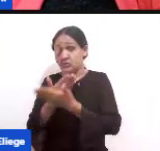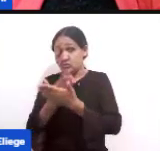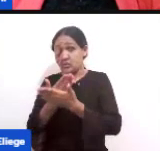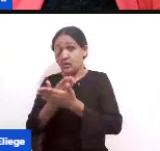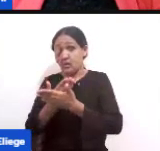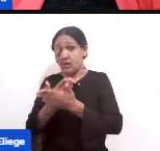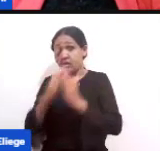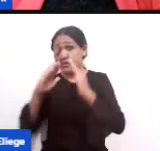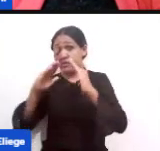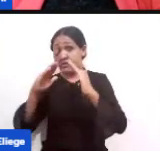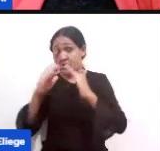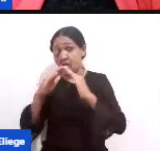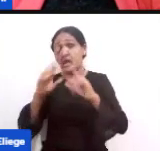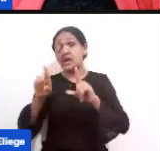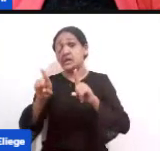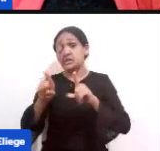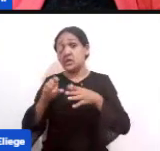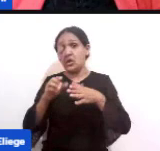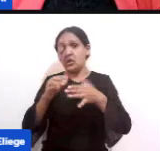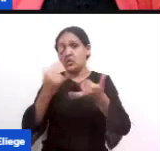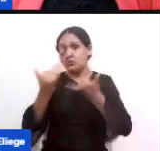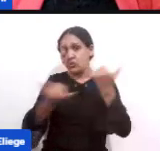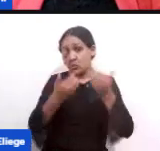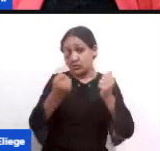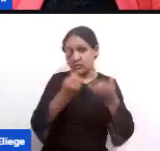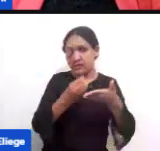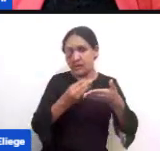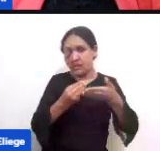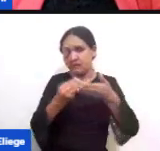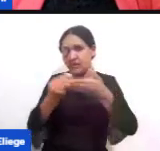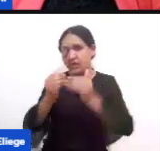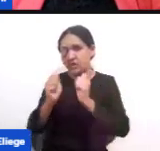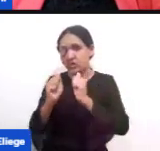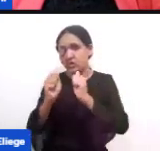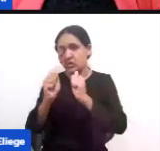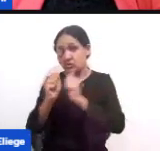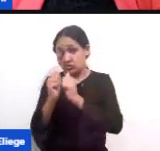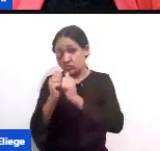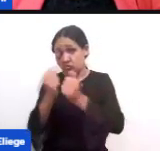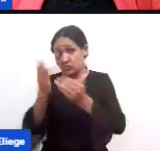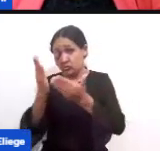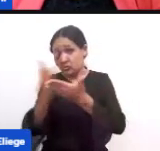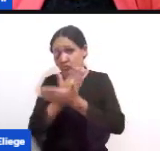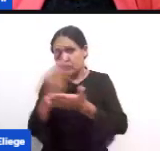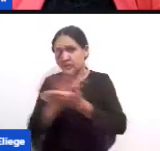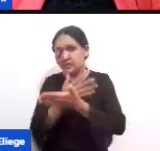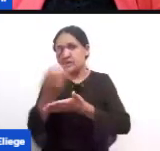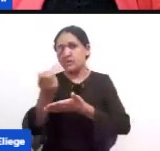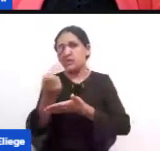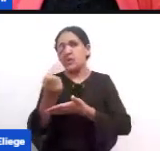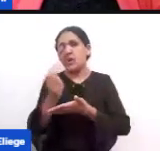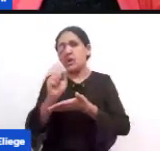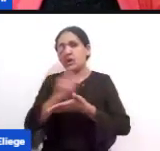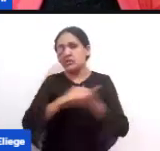pode ir junto com o caderno, com as atividades que o professor está